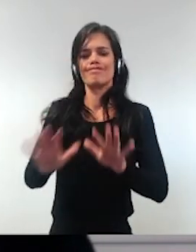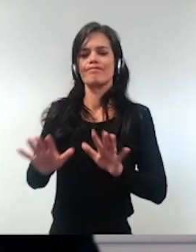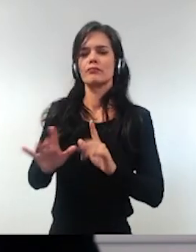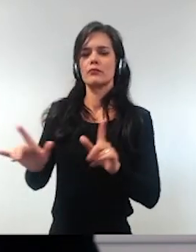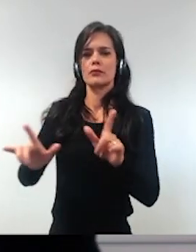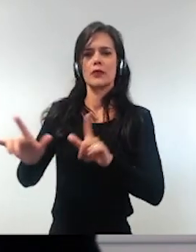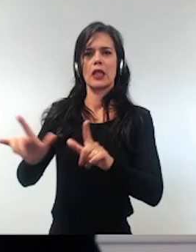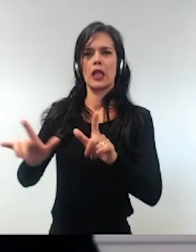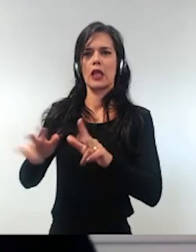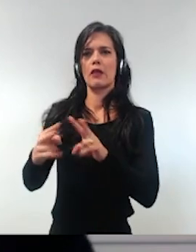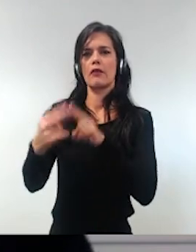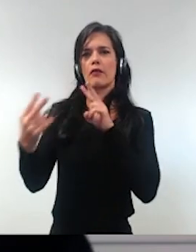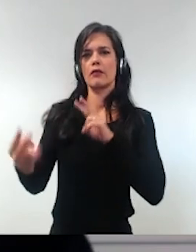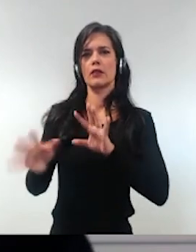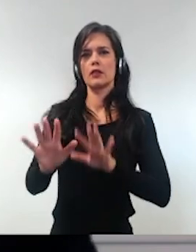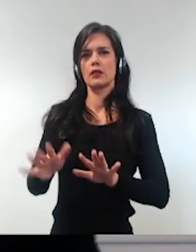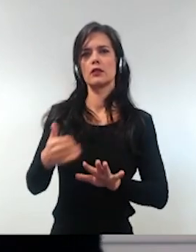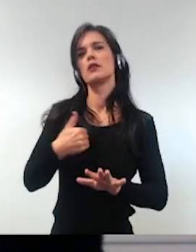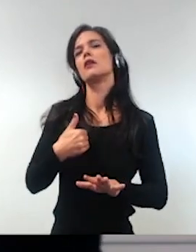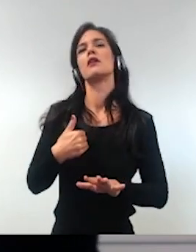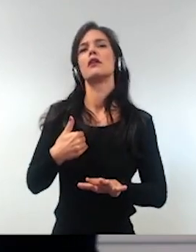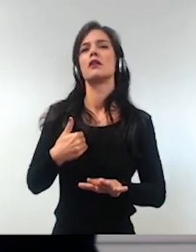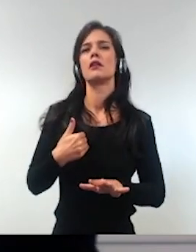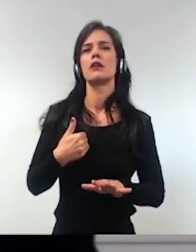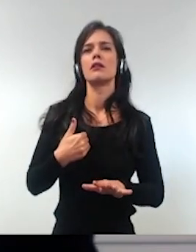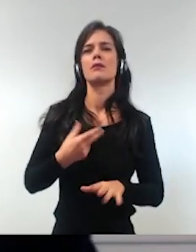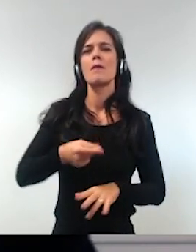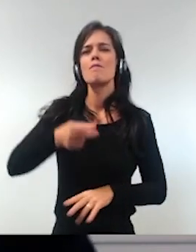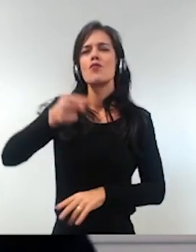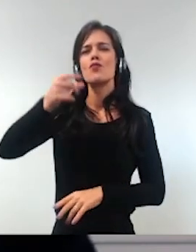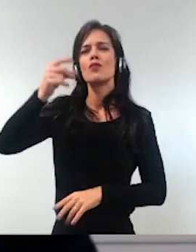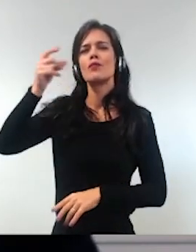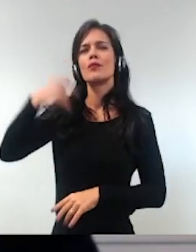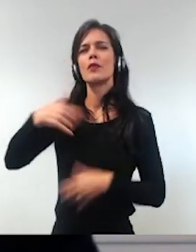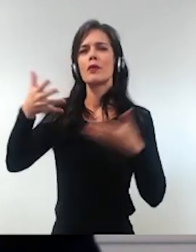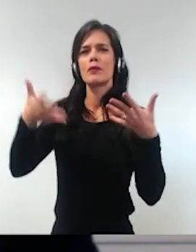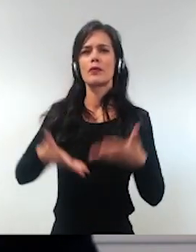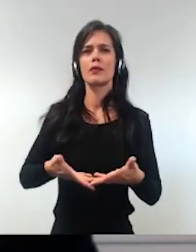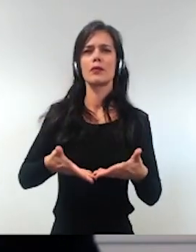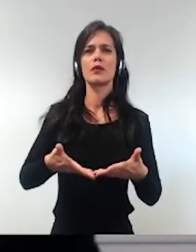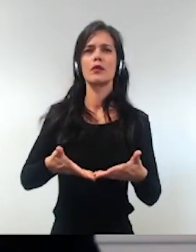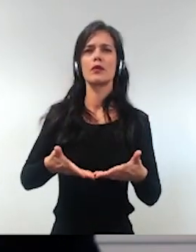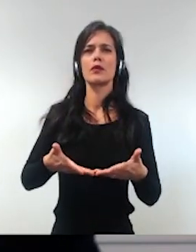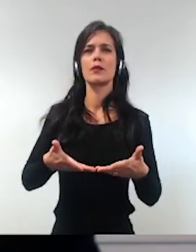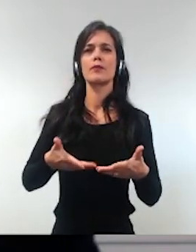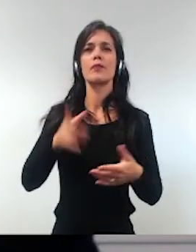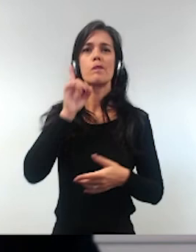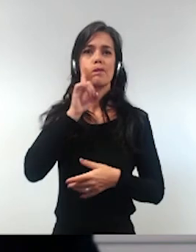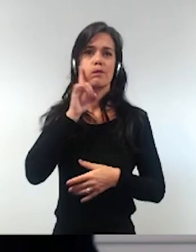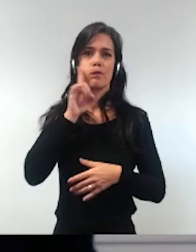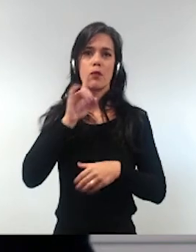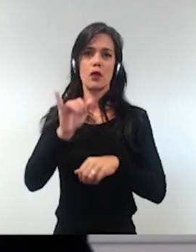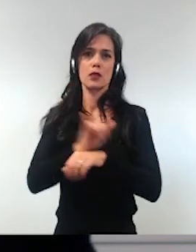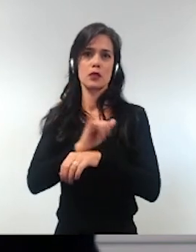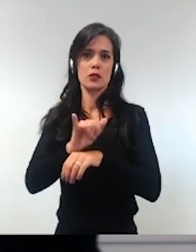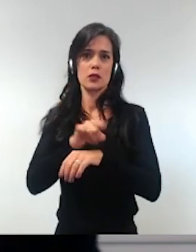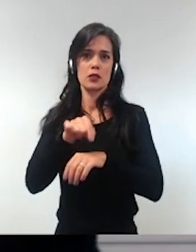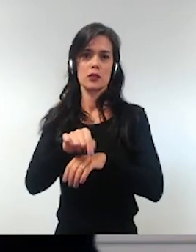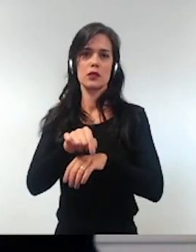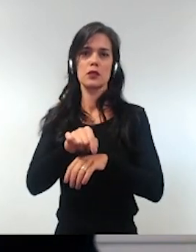um evento em Nova York, há um bom tempo atrás, muito tempo atrás, onde um dos juízes do tribunal não